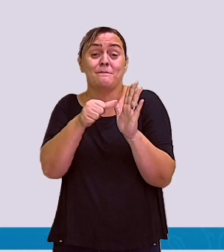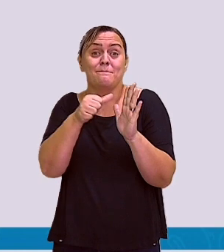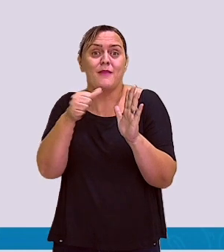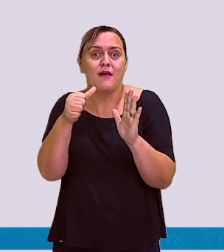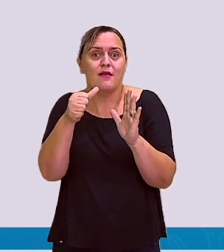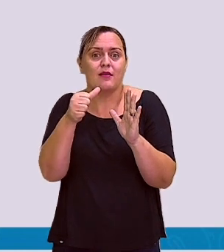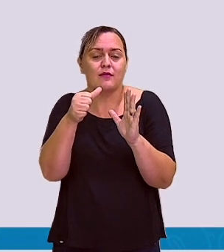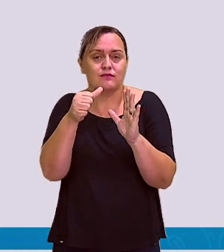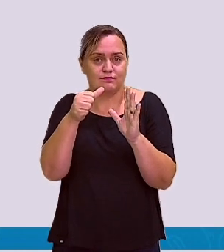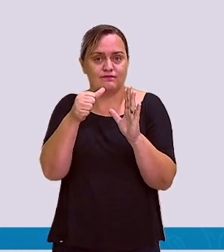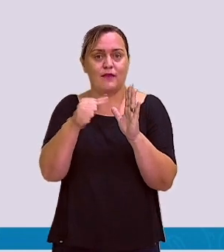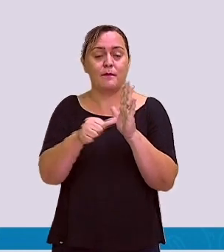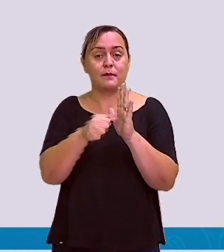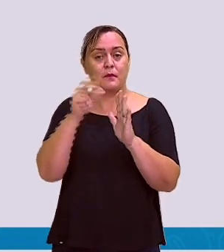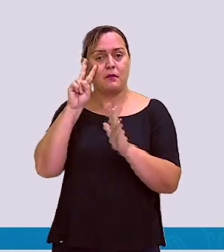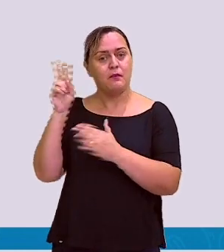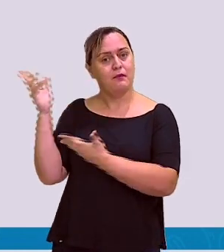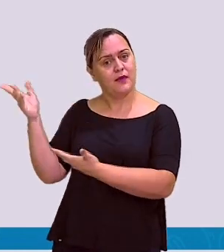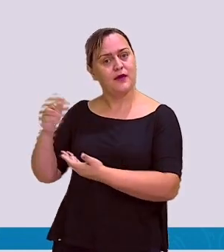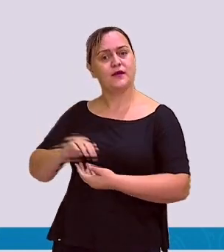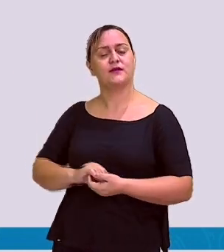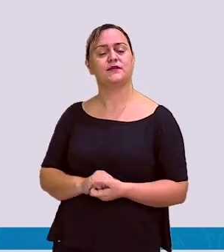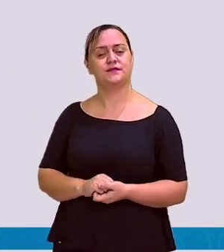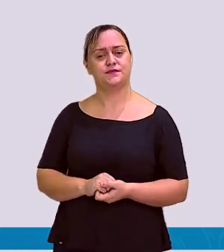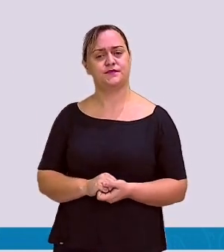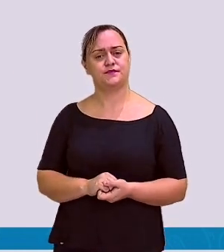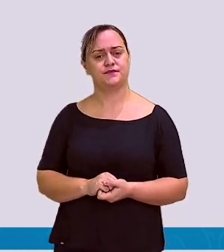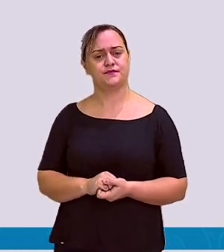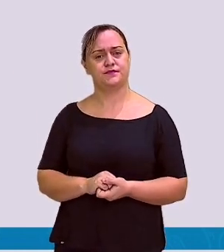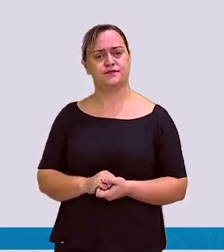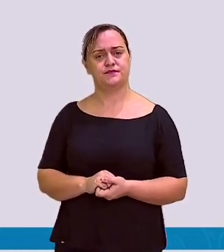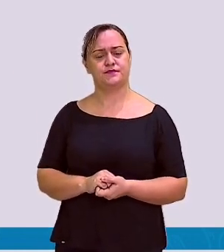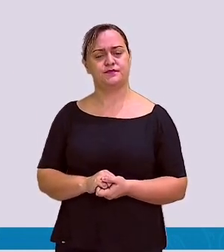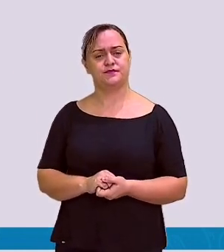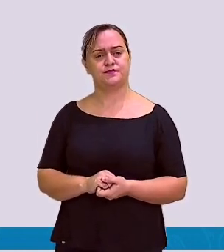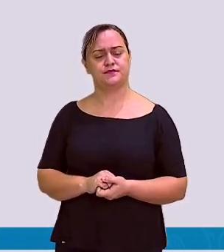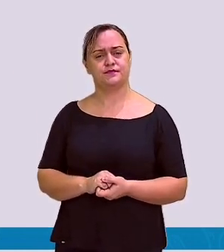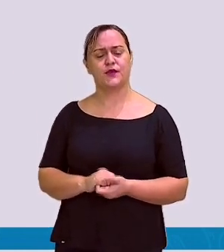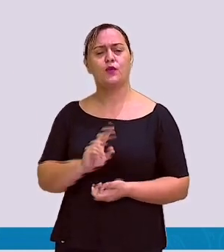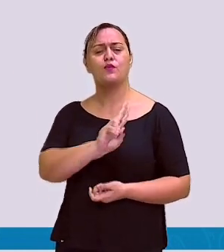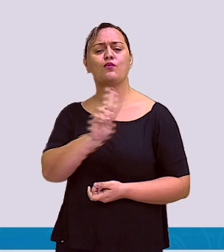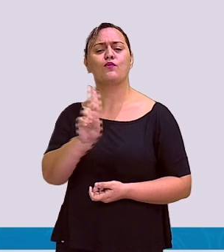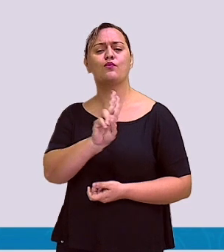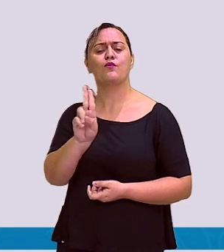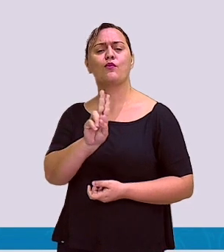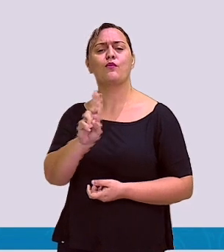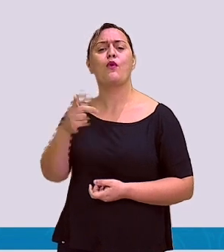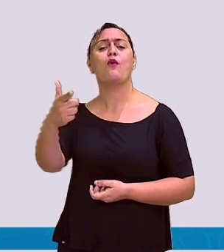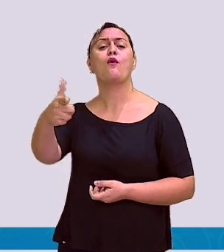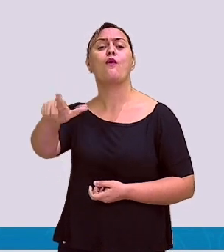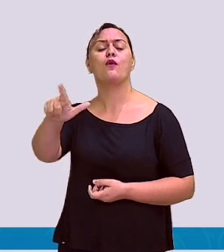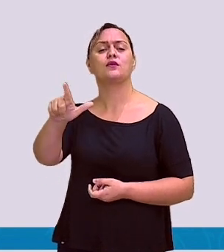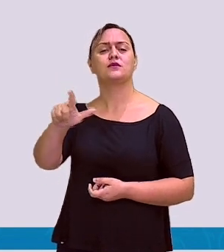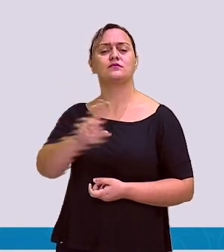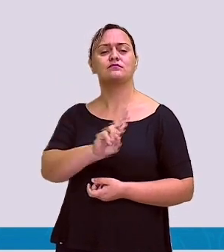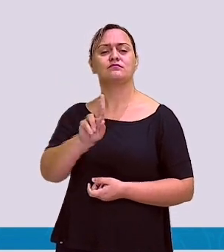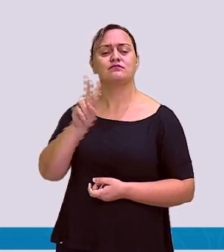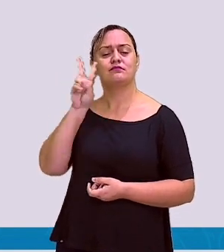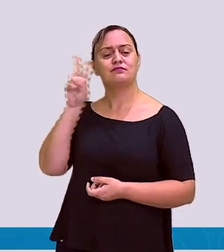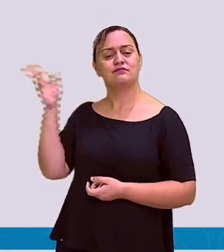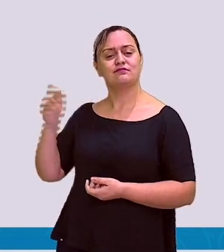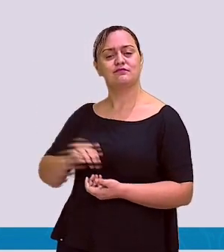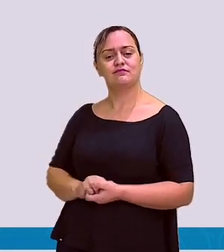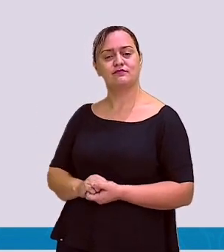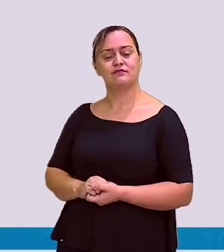no cinema mundial. Olha mais uma aqui. Como que chama essa? Lanterna mágica. Vamos focar